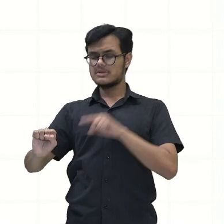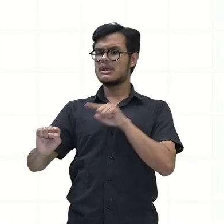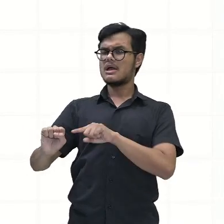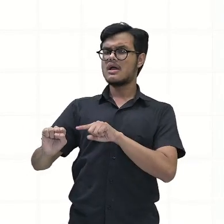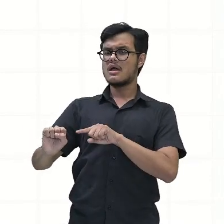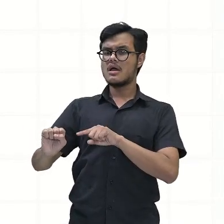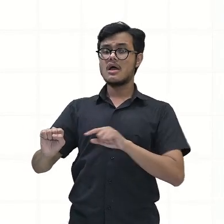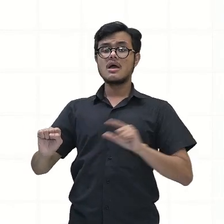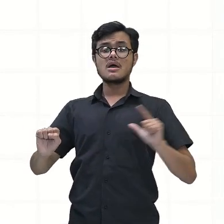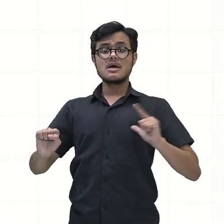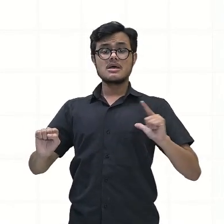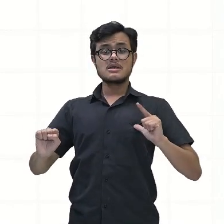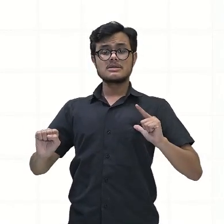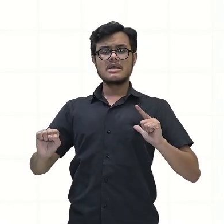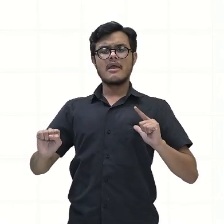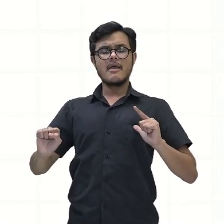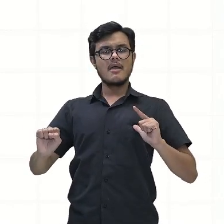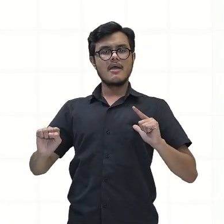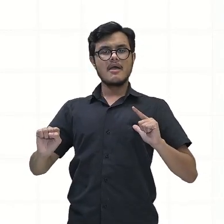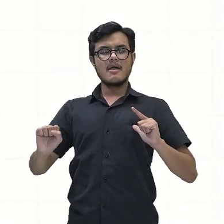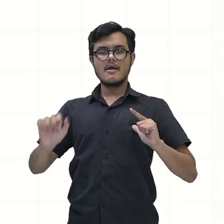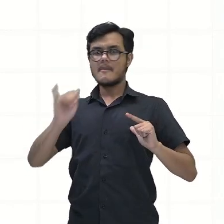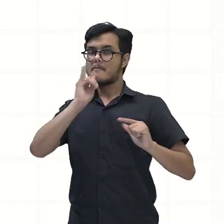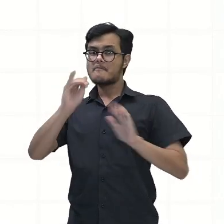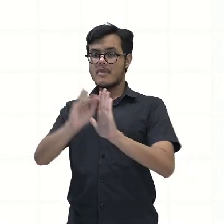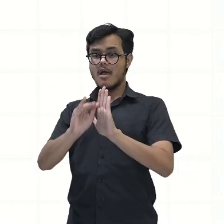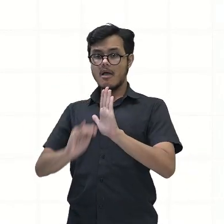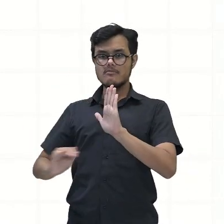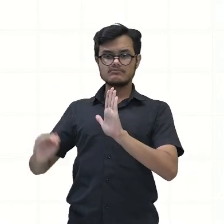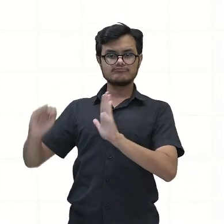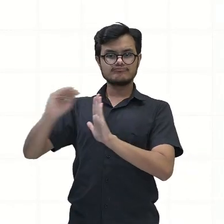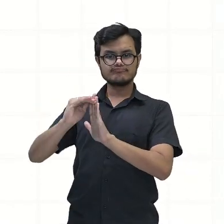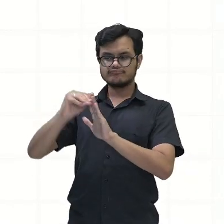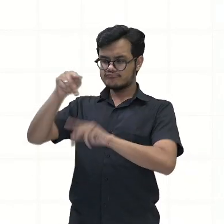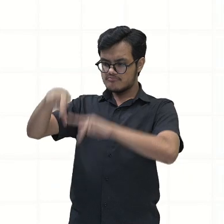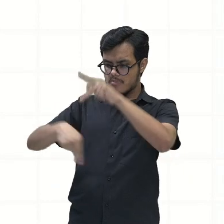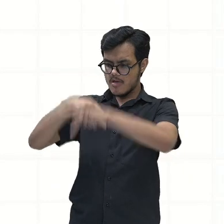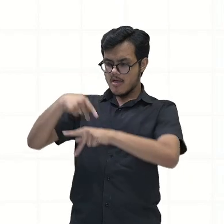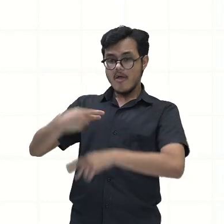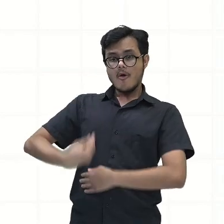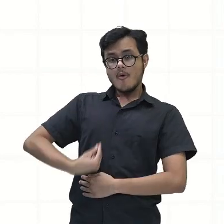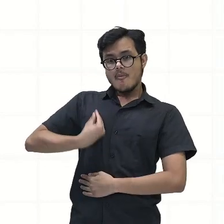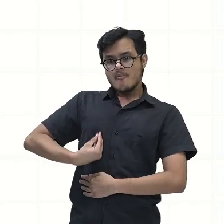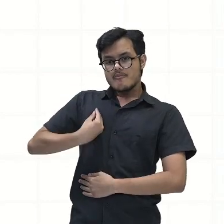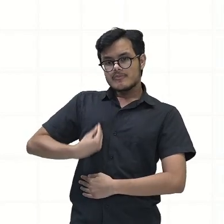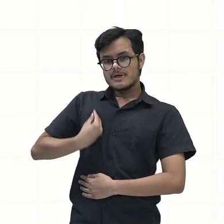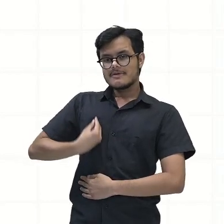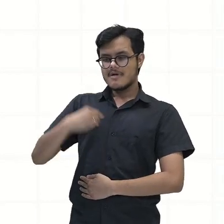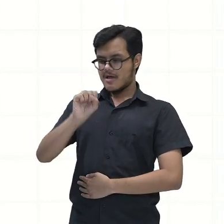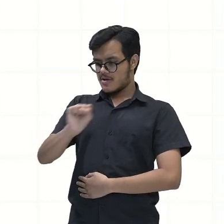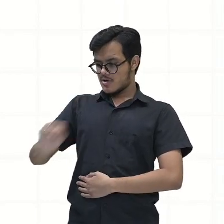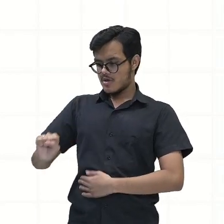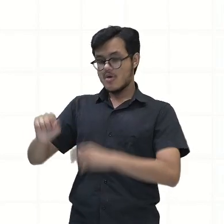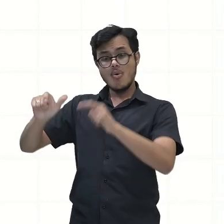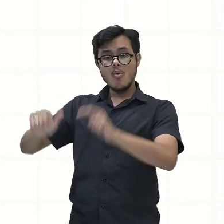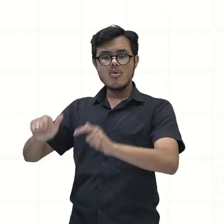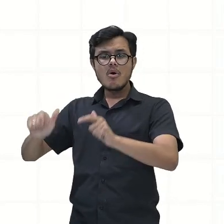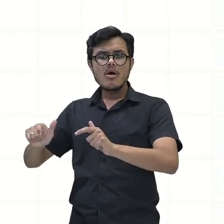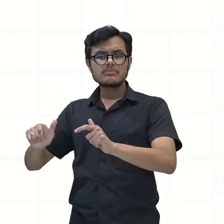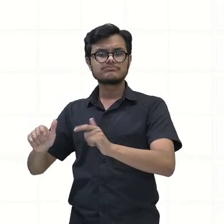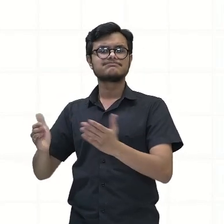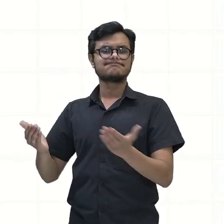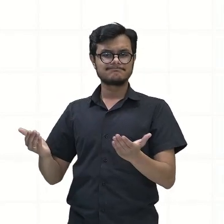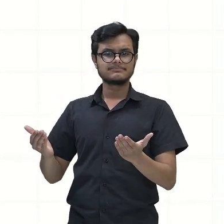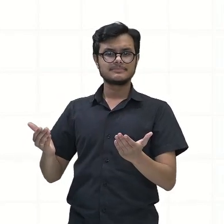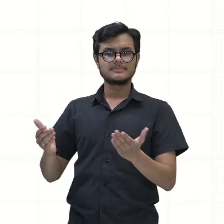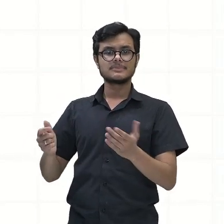maior percentual de população urbana. Então, significa dizer, né, que essa região aqui, se a gente for colocar,